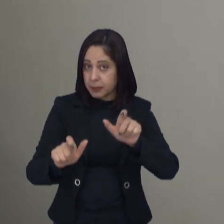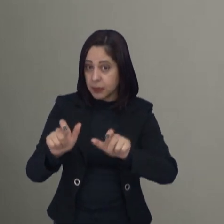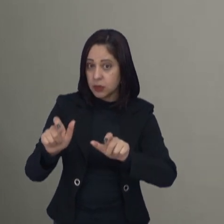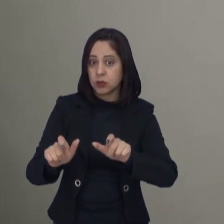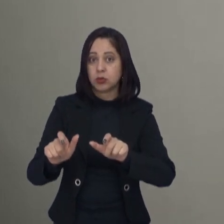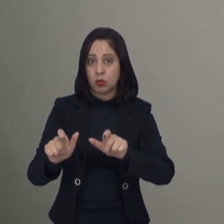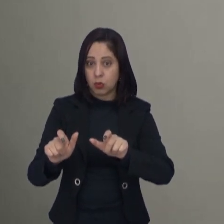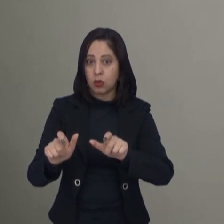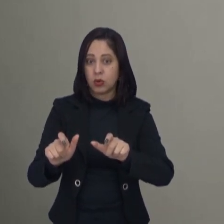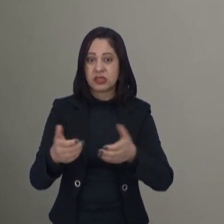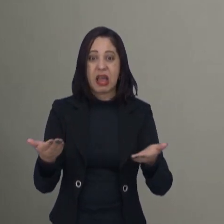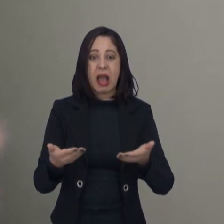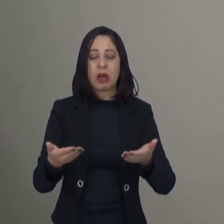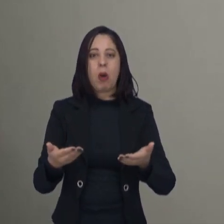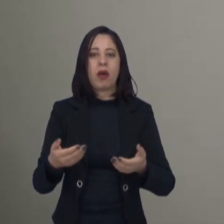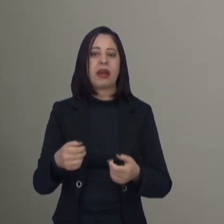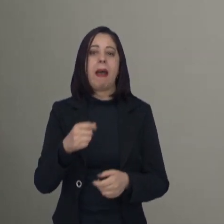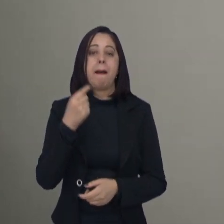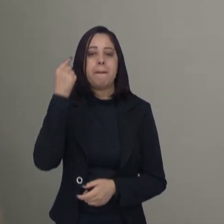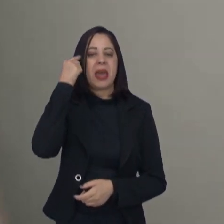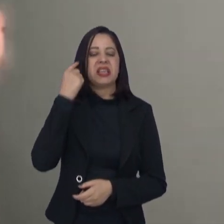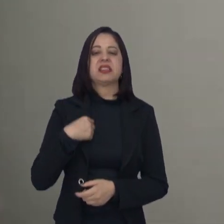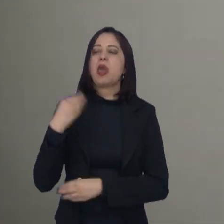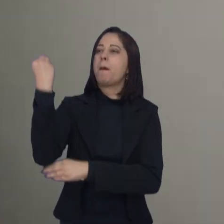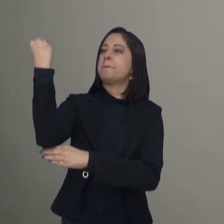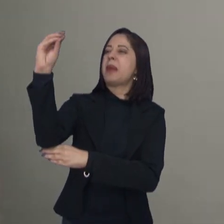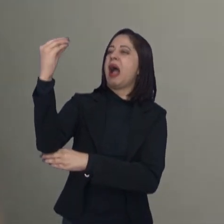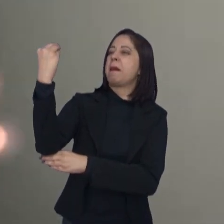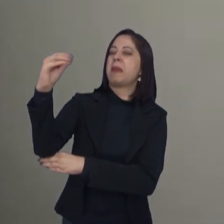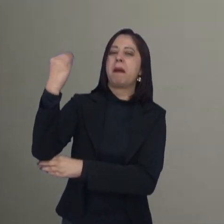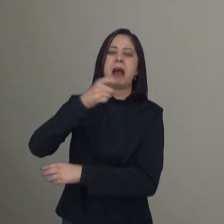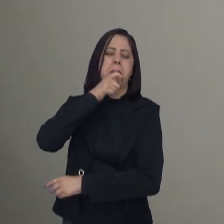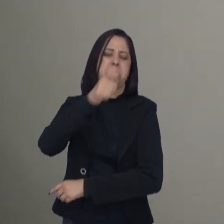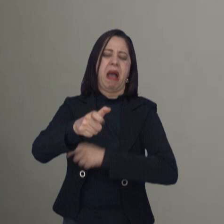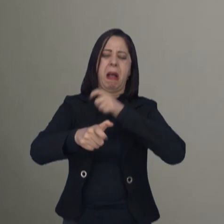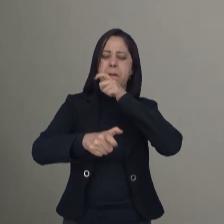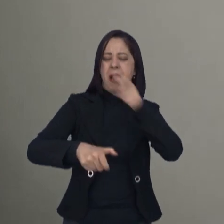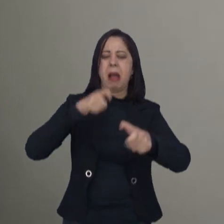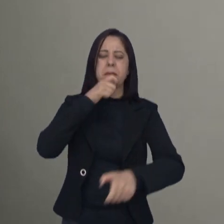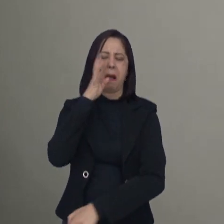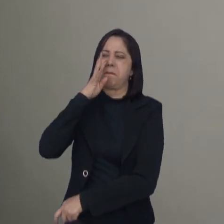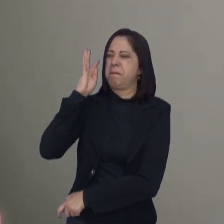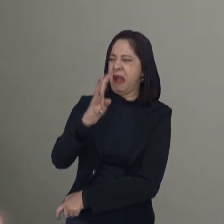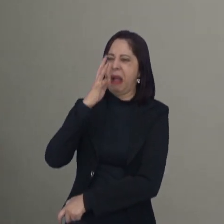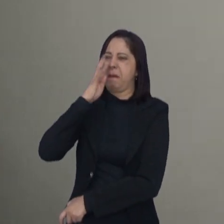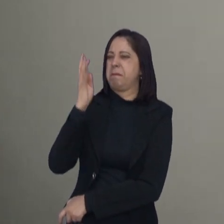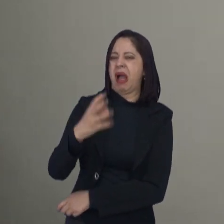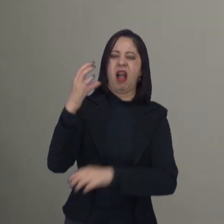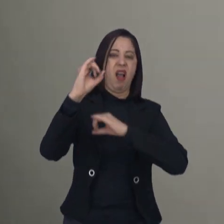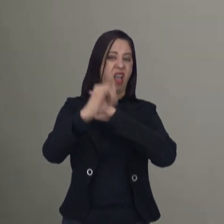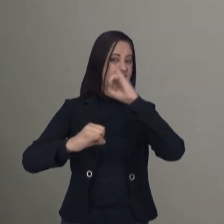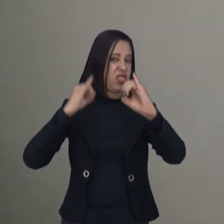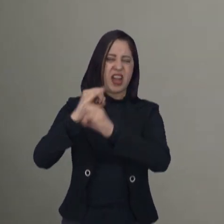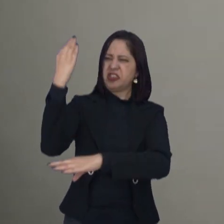apresentar e falar as maiores inverdades ou então difamar alguém, caluniar alguém com a liberdade de, eu tô na